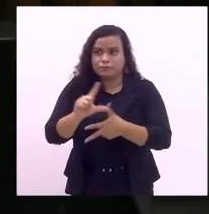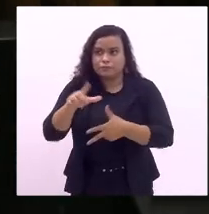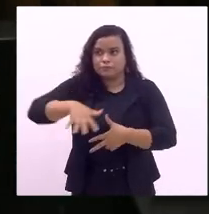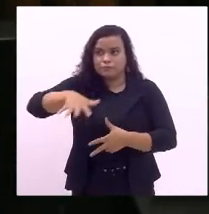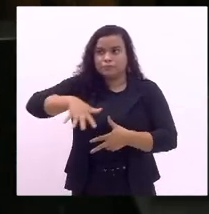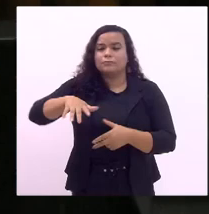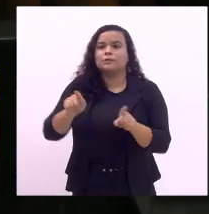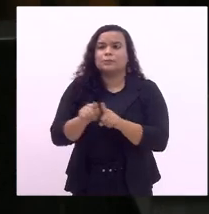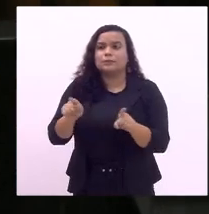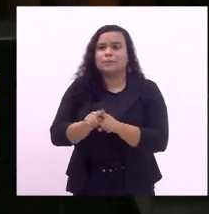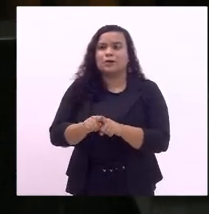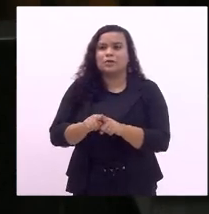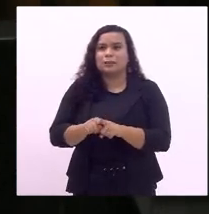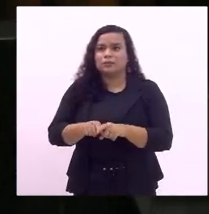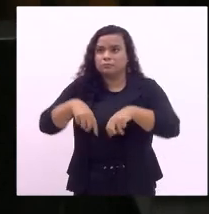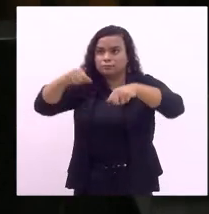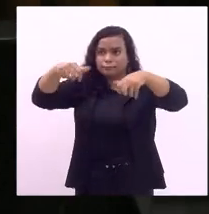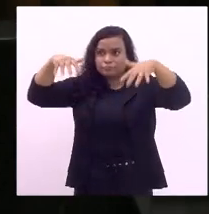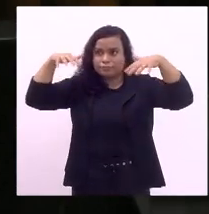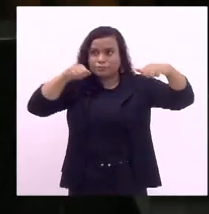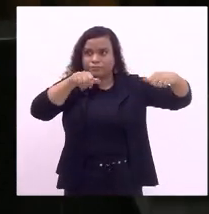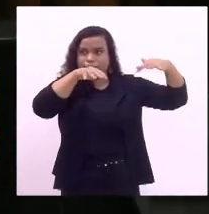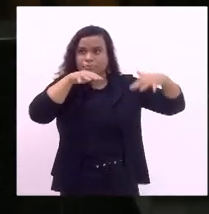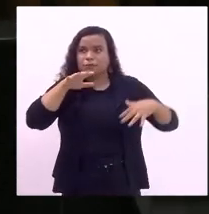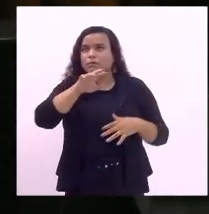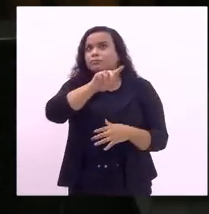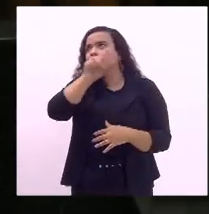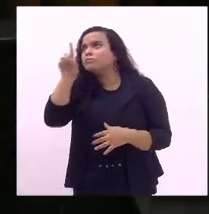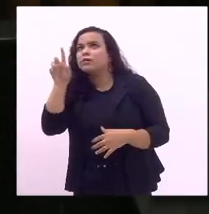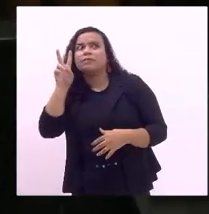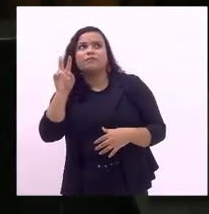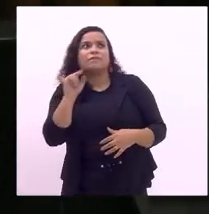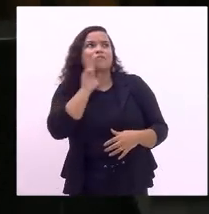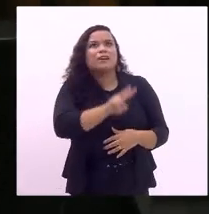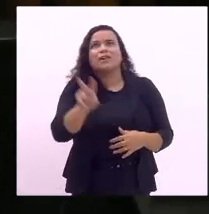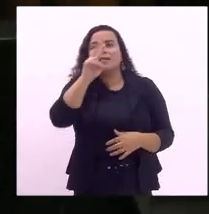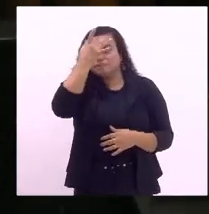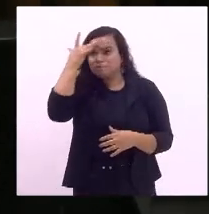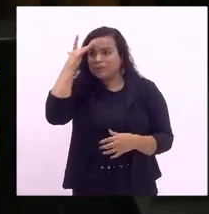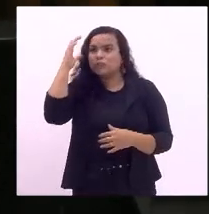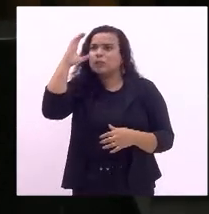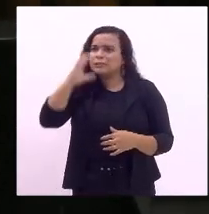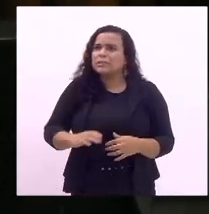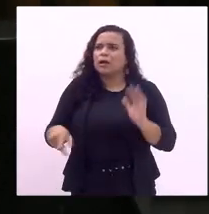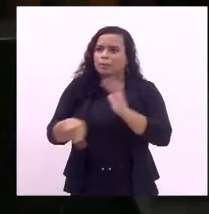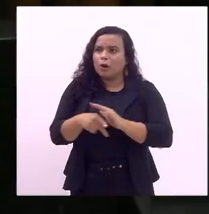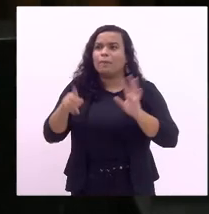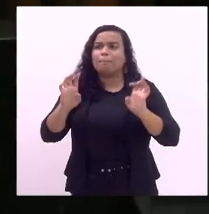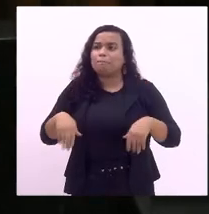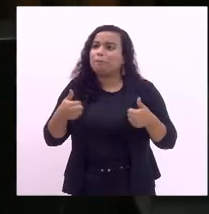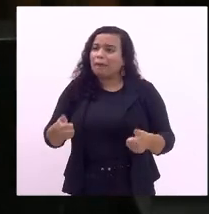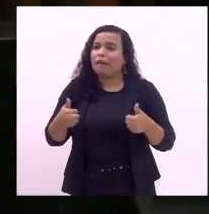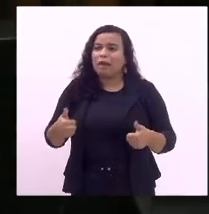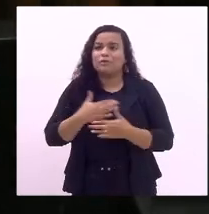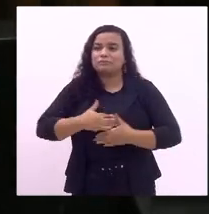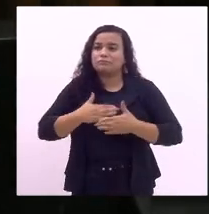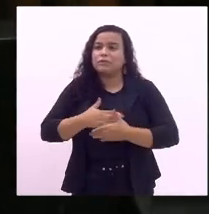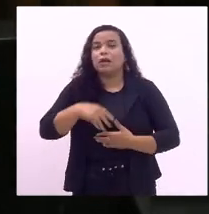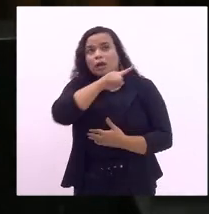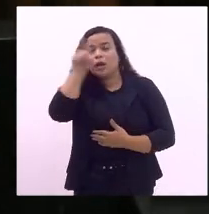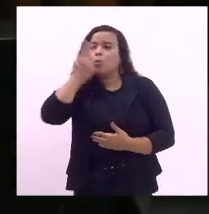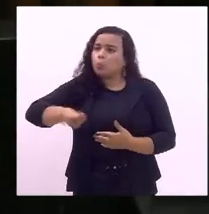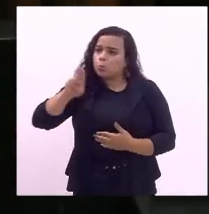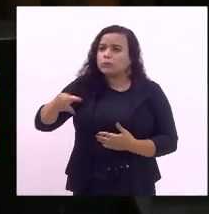terá as galerias lotadas por cidadãos de bem que usam armas, que são atiradores esportivos,